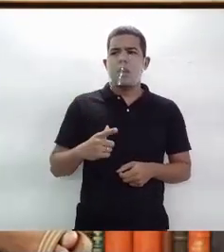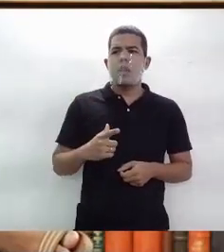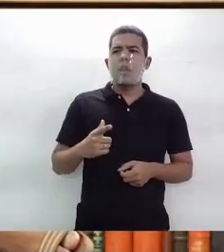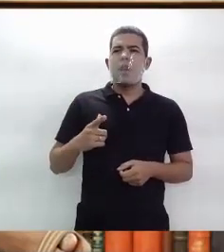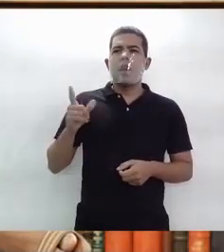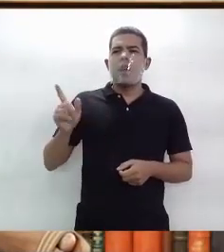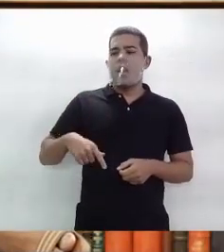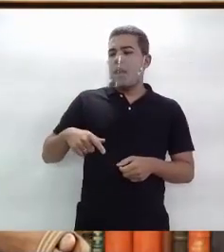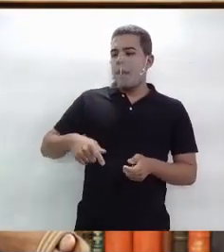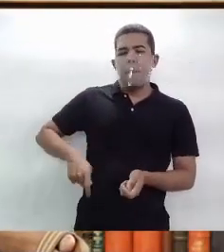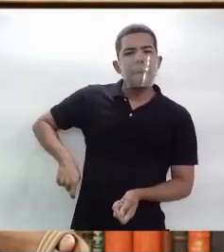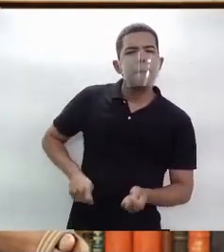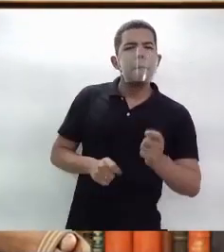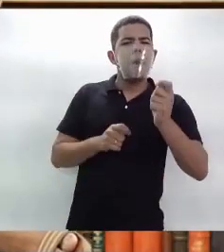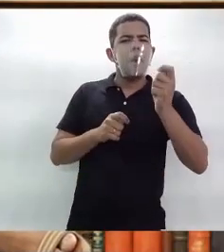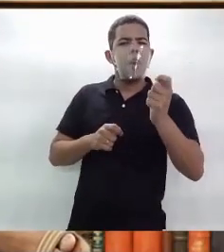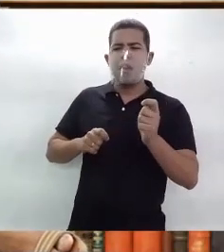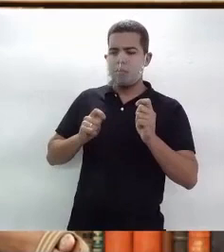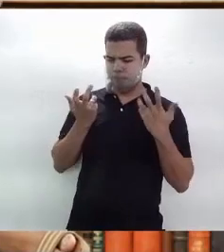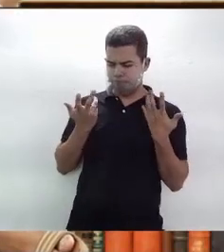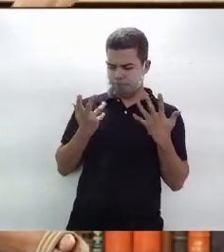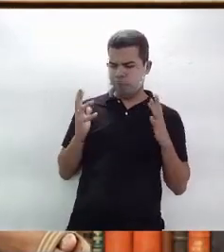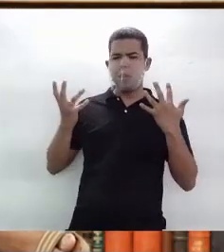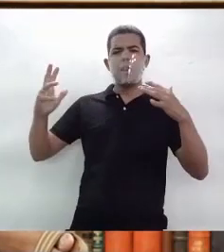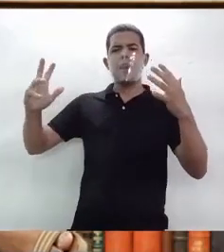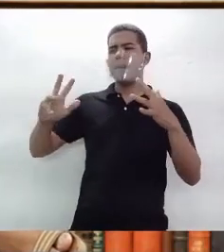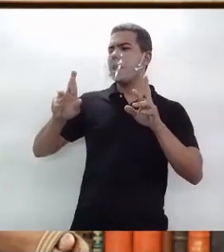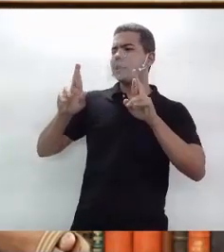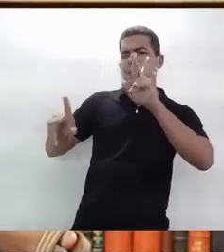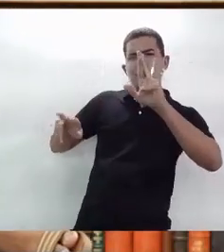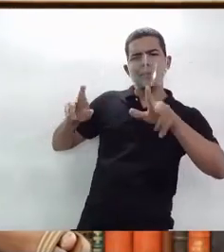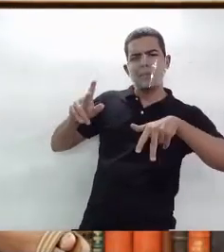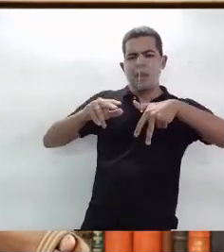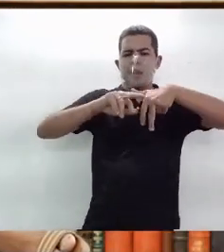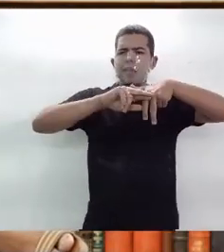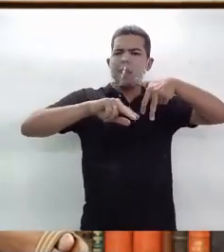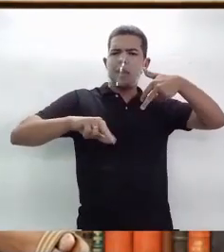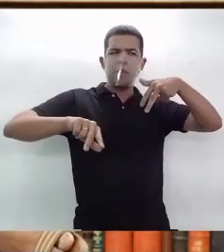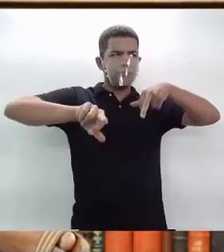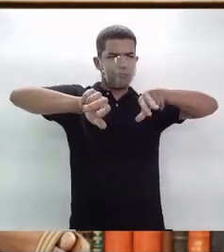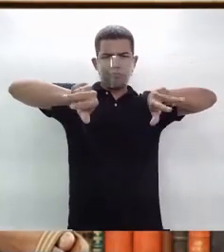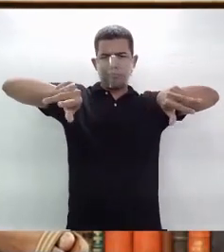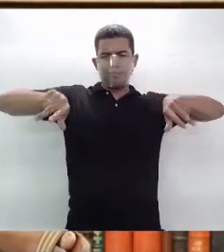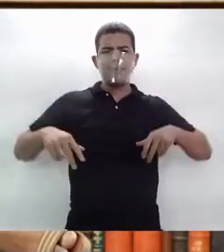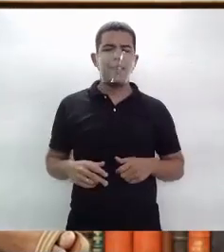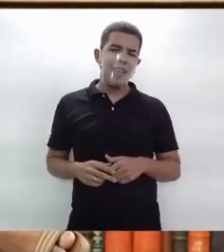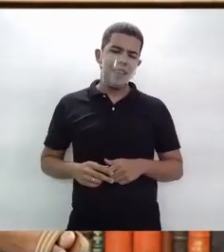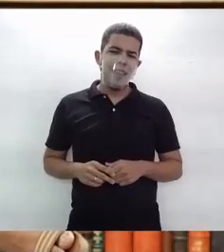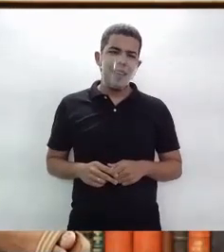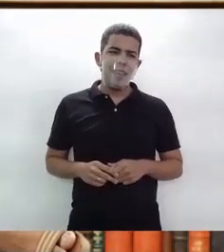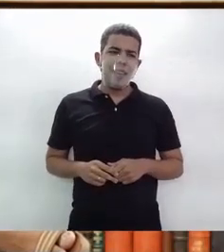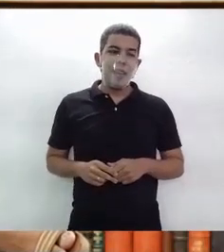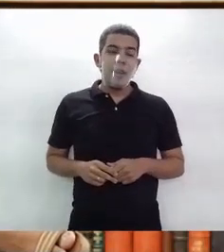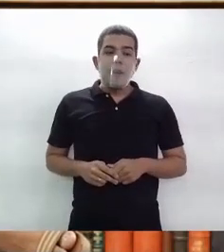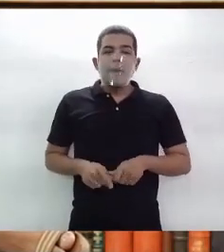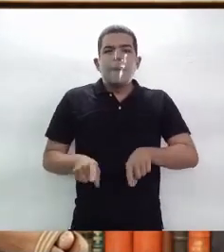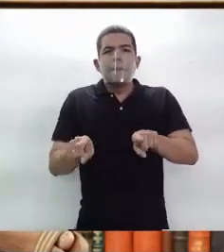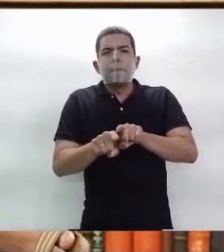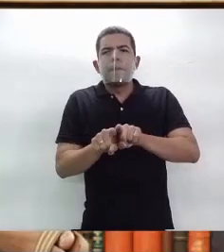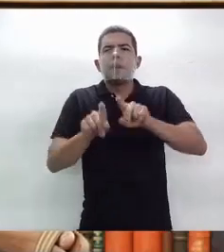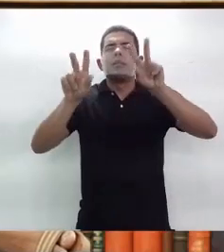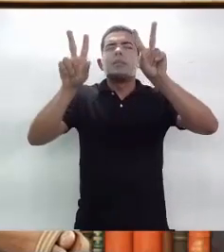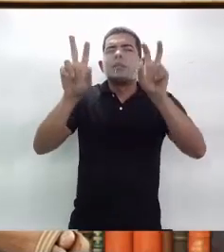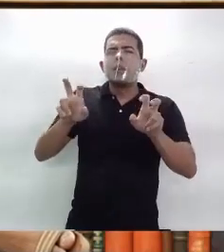são aquele brilho, mas você vê diferentes gêneros sendo lá respeitados, sendo trabalhados. Você vê a questão